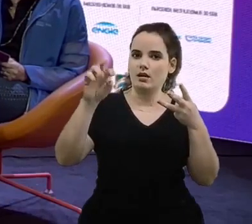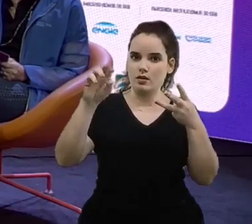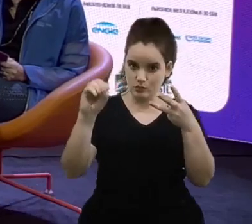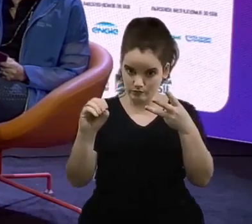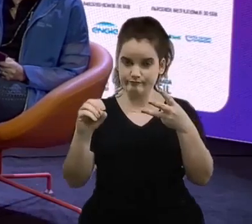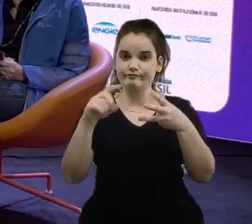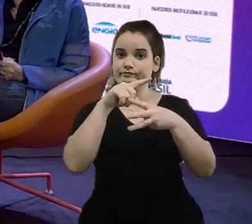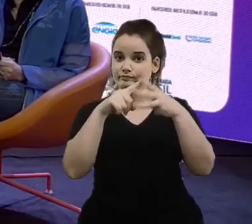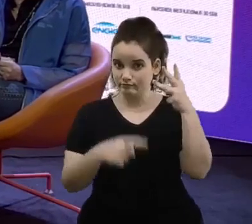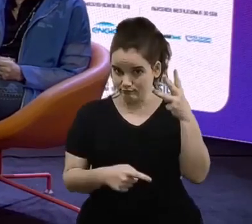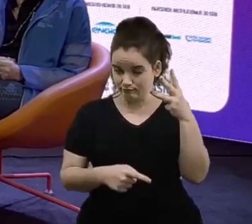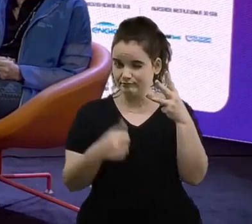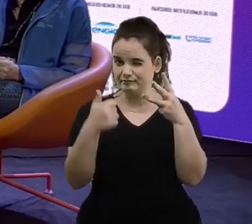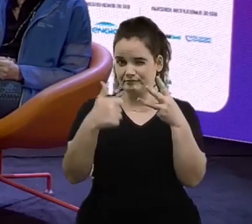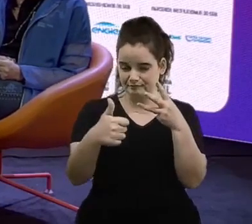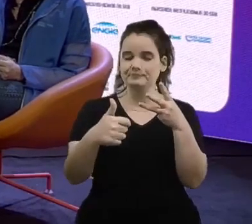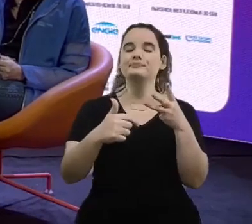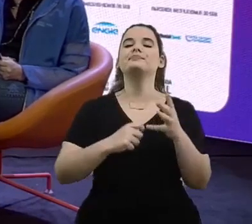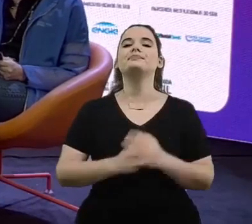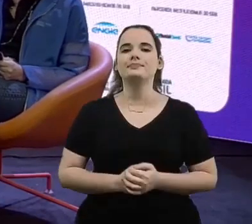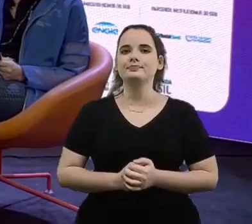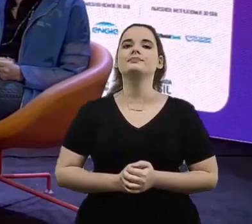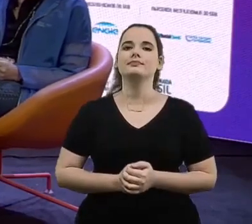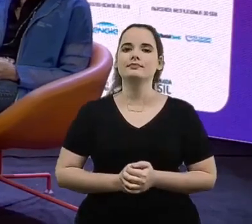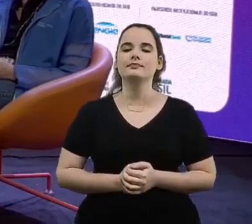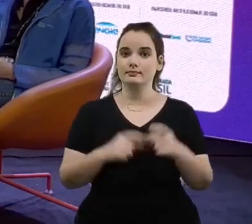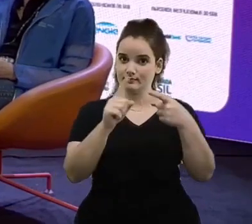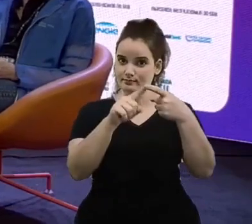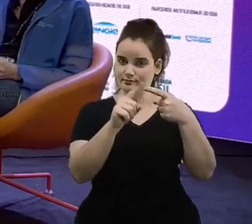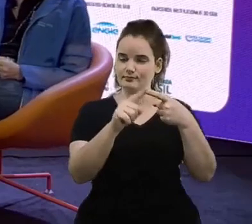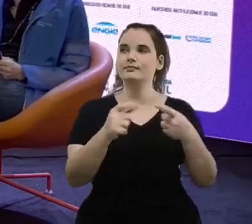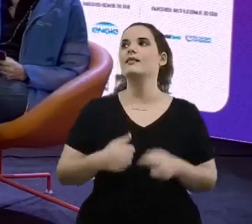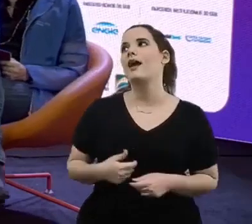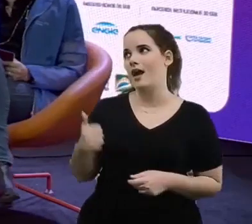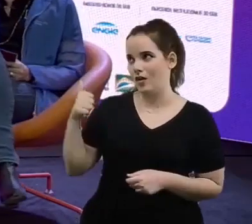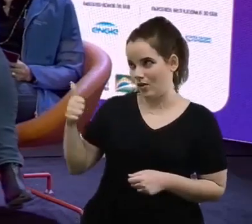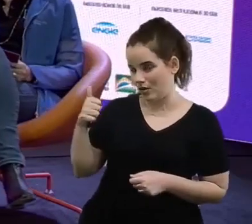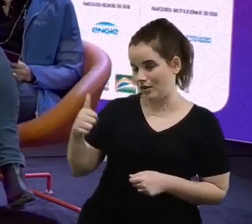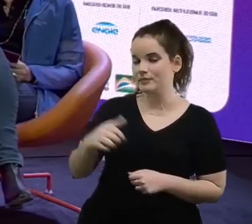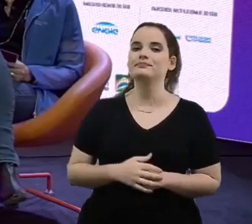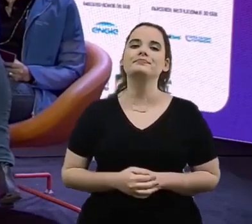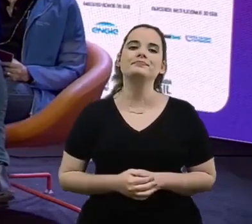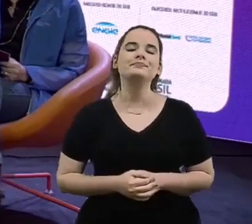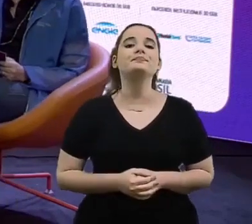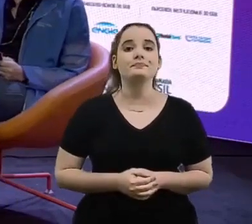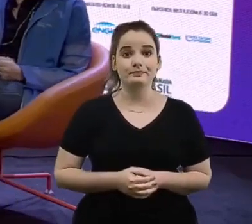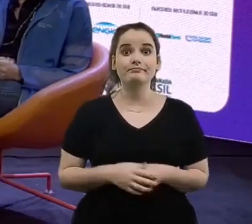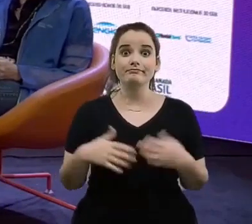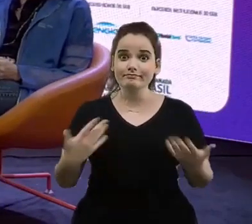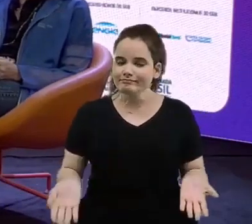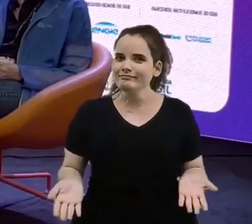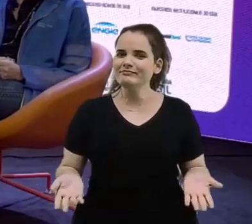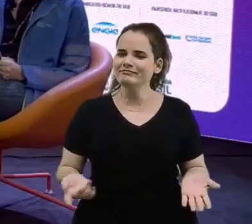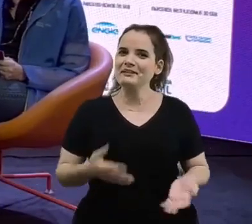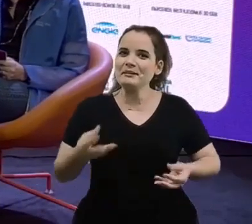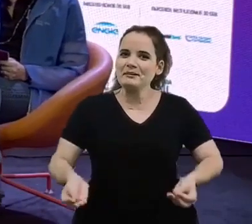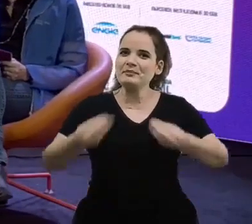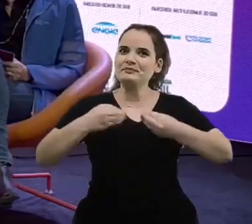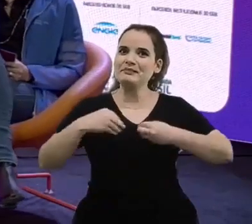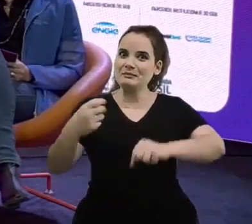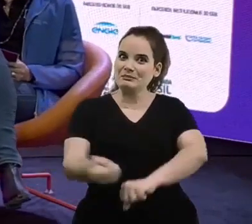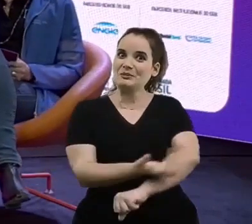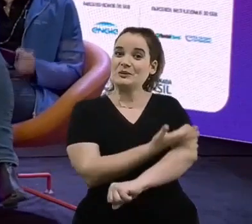Science Brigade. Tá bom? Então, Fê, com você. Vamos lá. Bem, a gente fica, acima de tudo, emocionado, né, Thiago, de ver